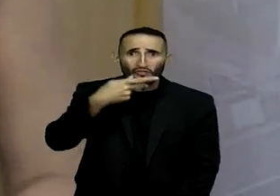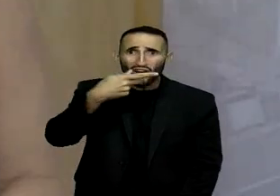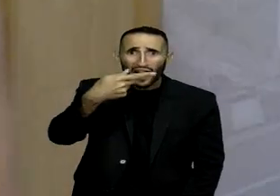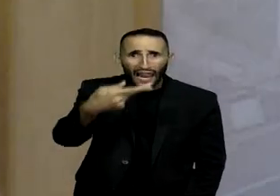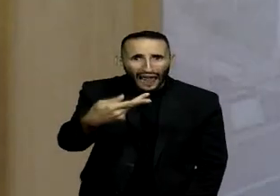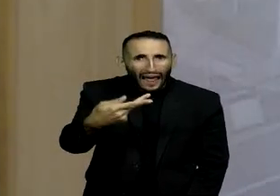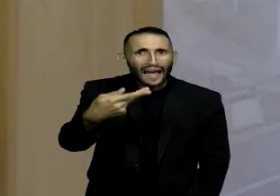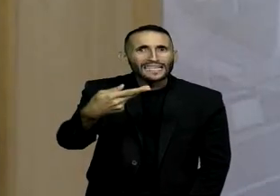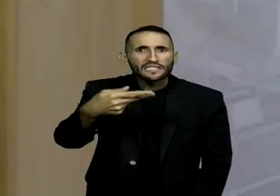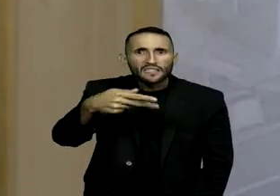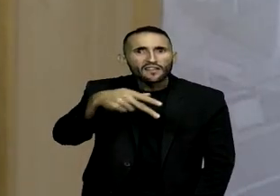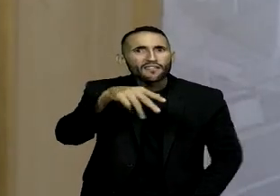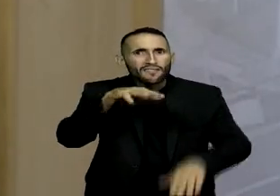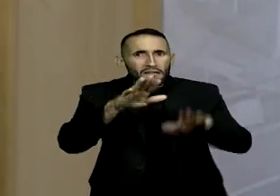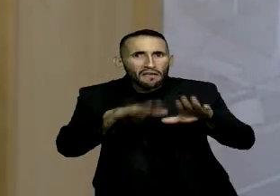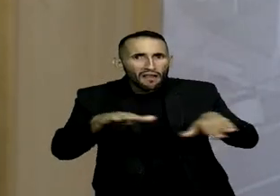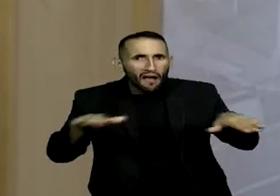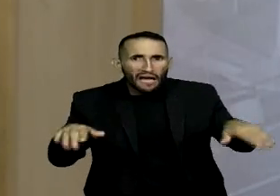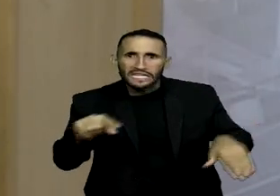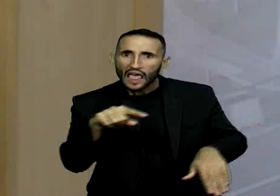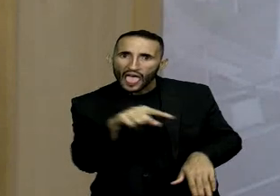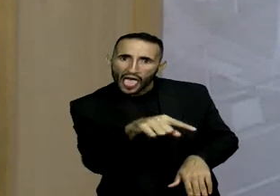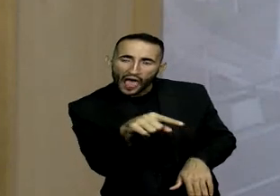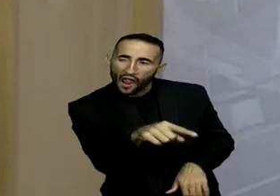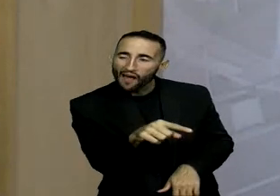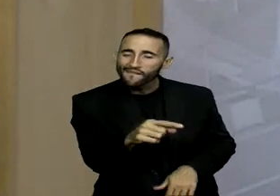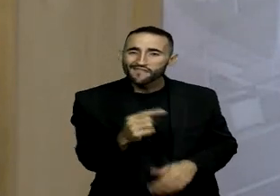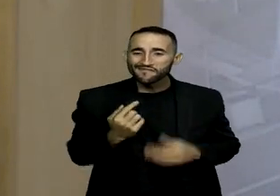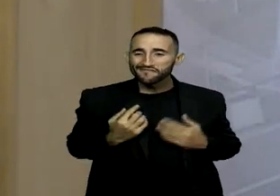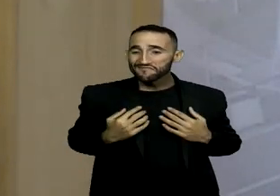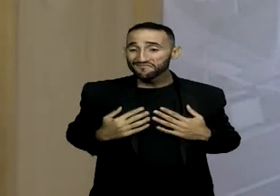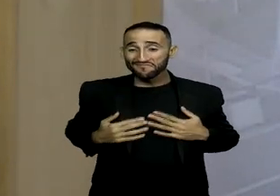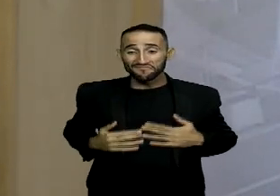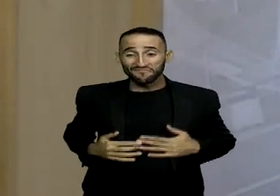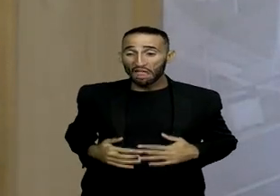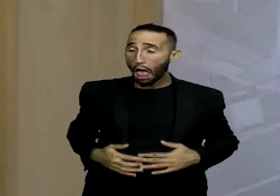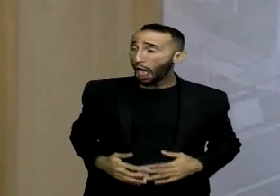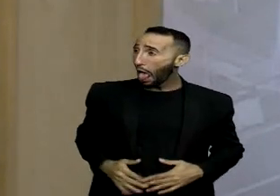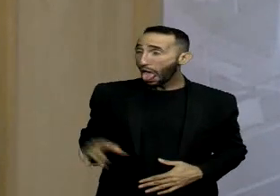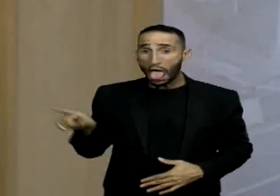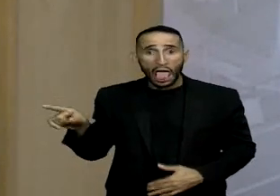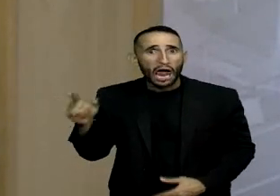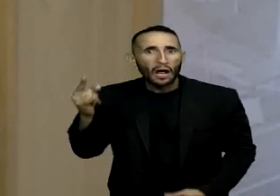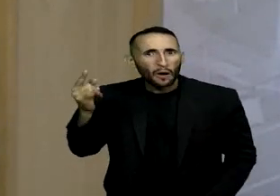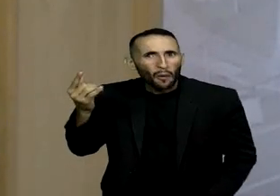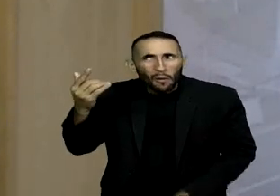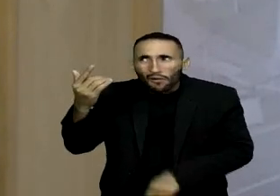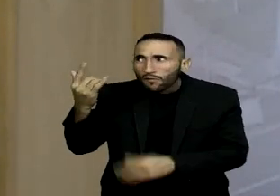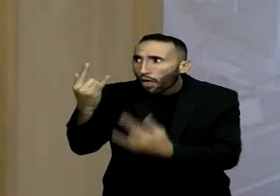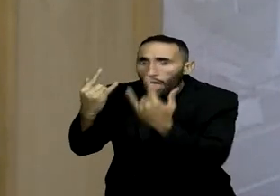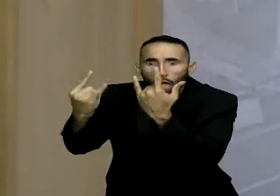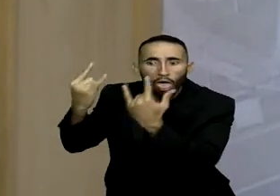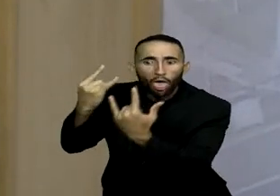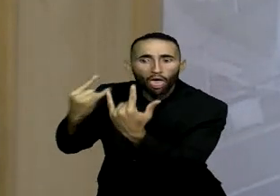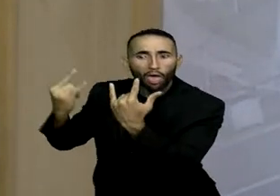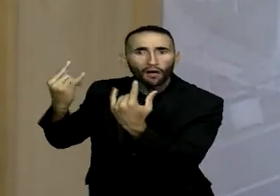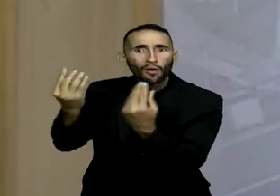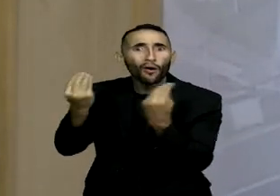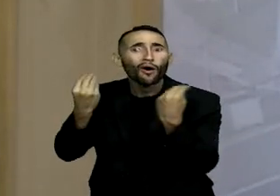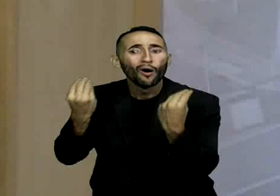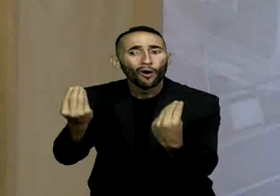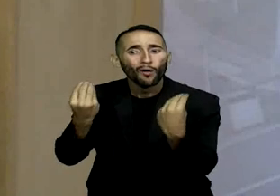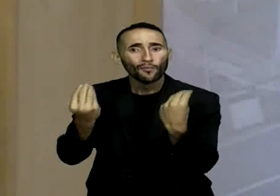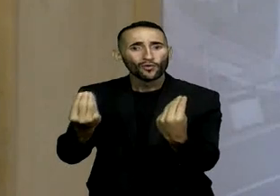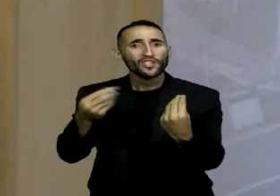uma criança ter seduzido um abusador, achar uma justificativa para um abuso sexual.